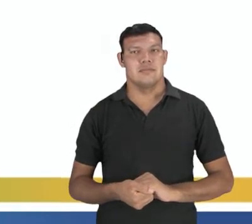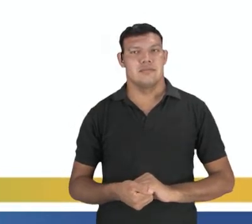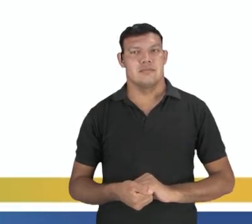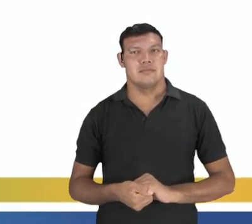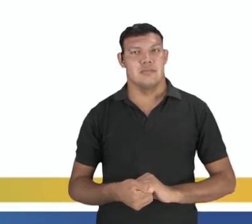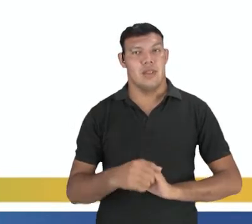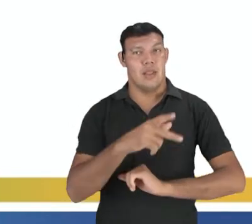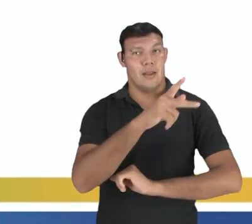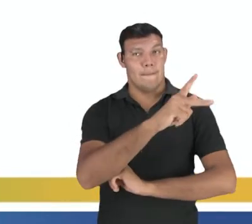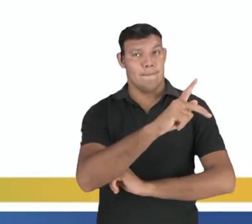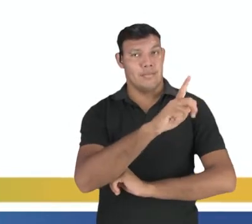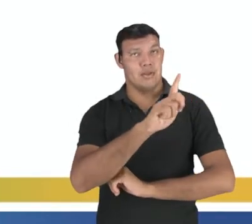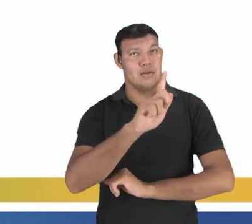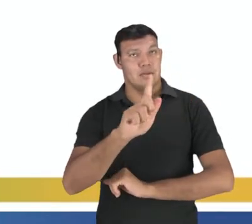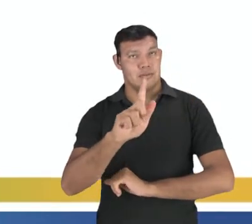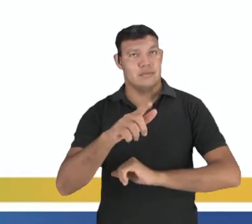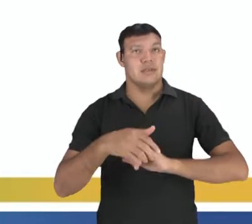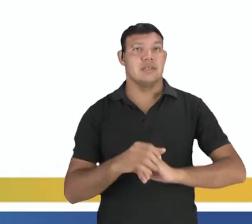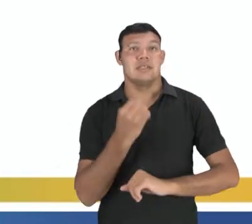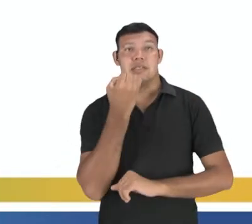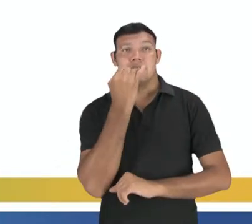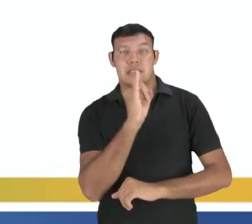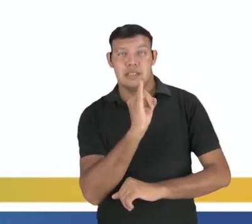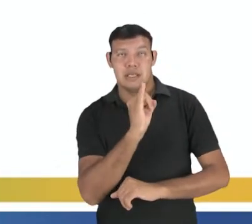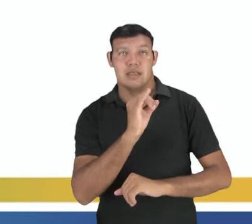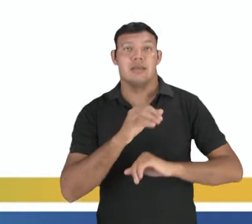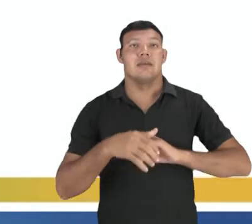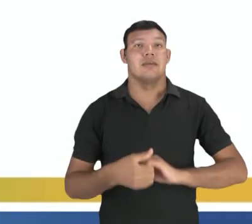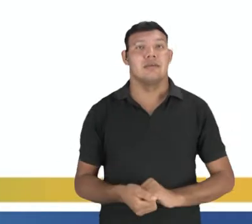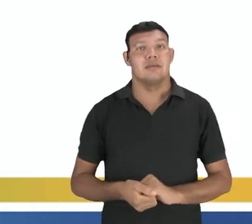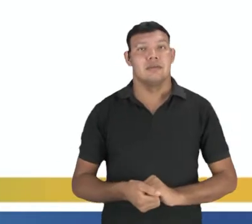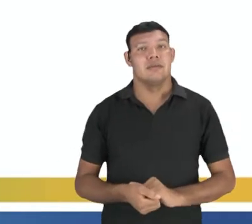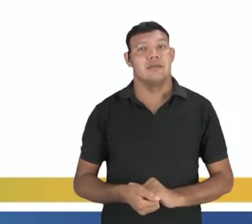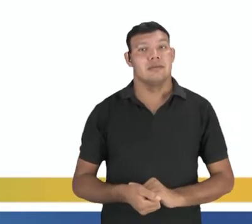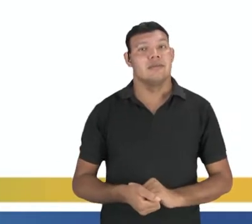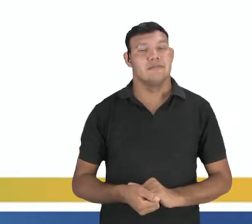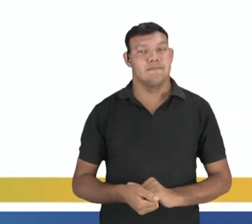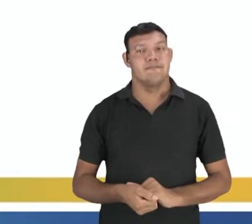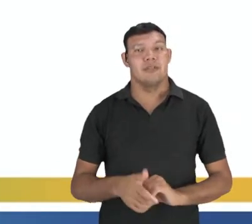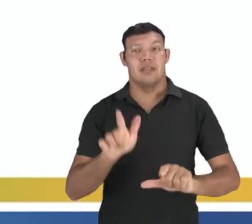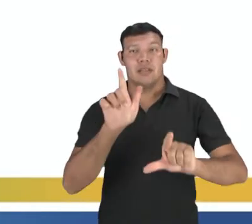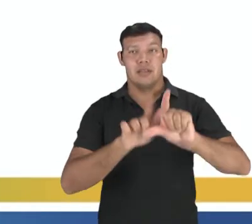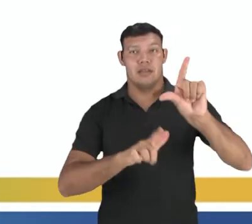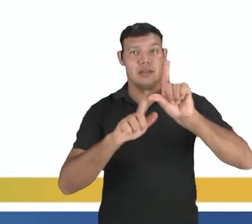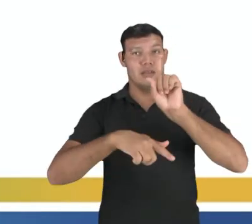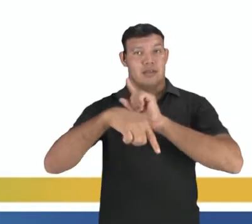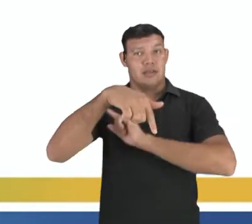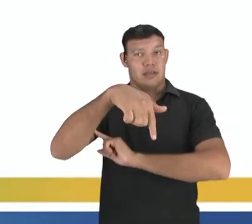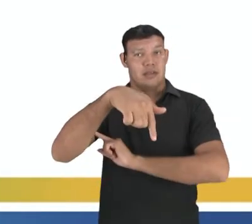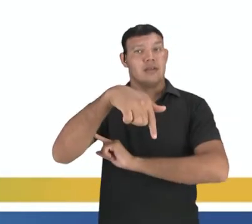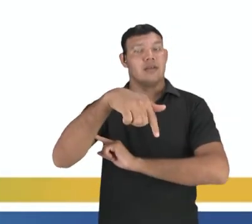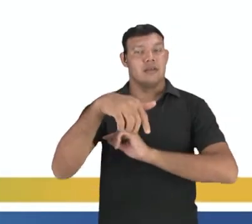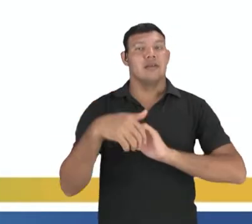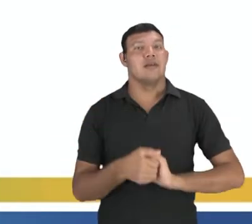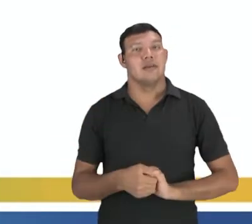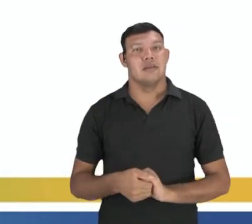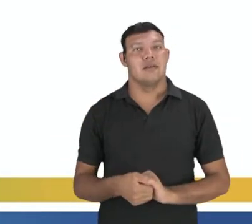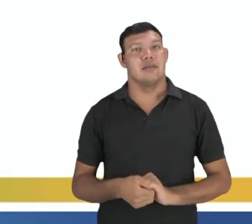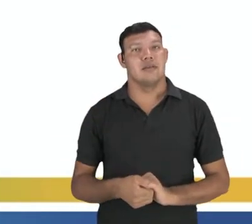Uma PG é decrescente se e somente se a razão for o número